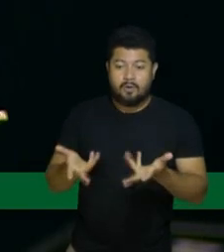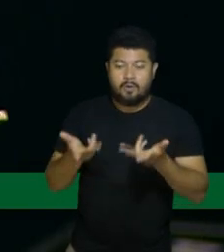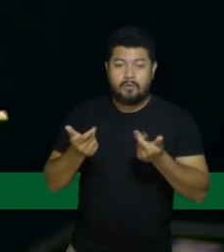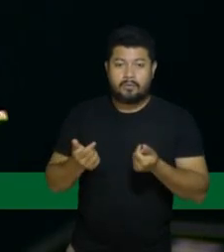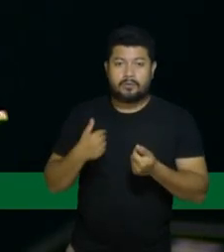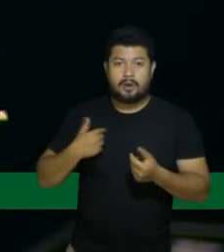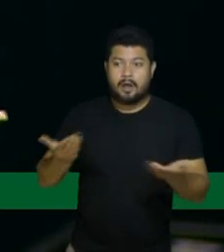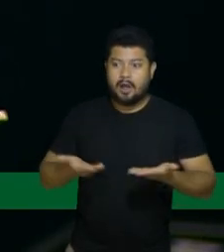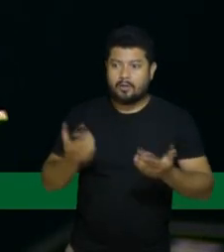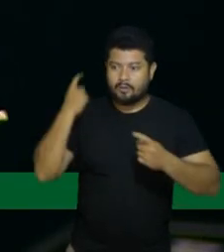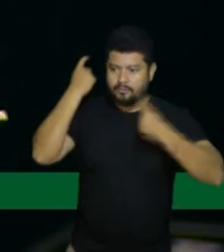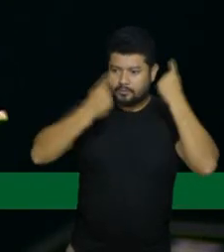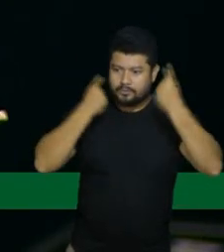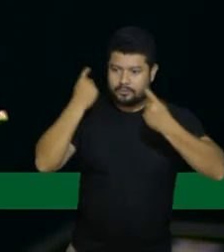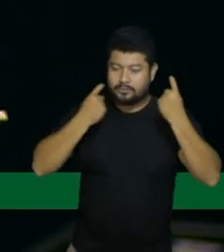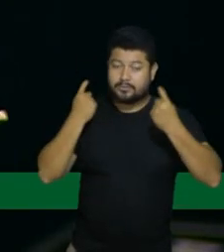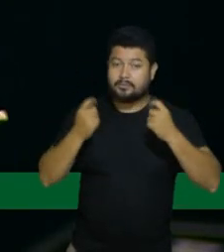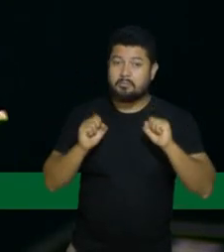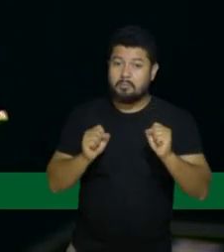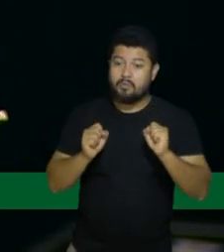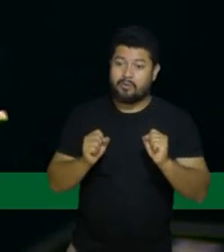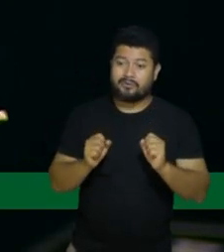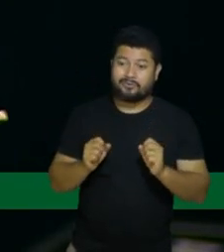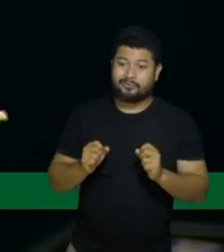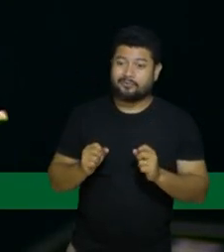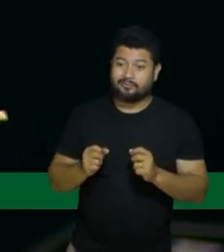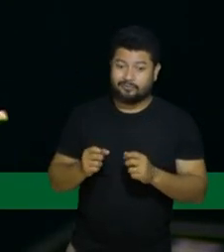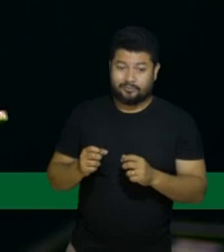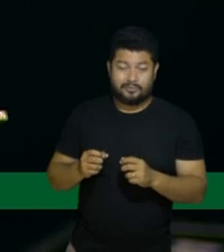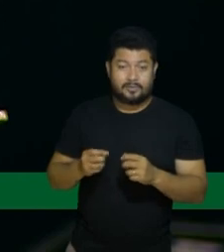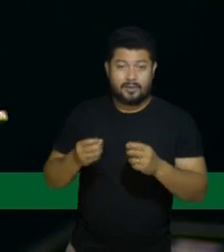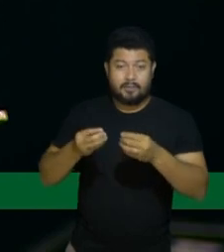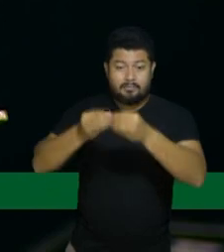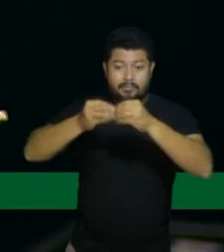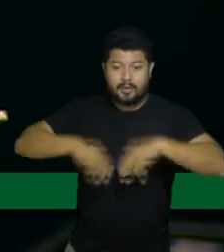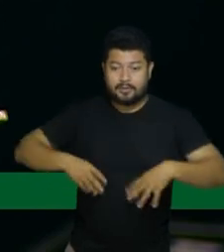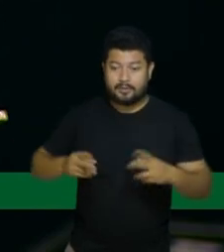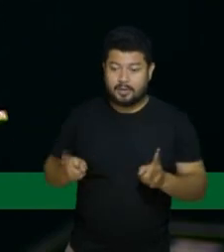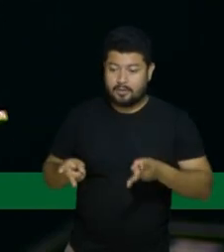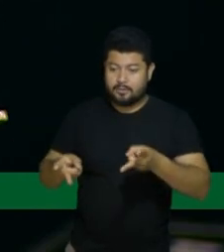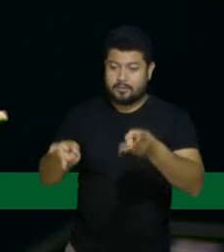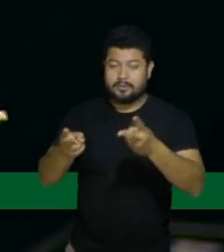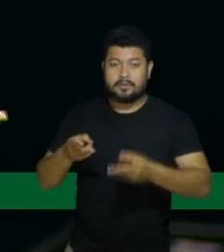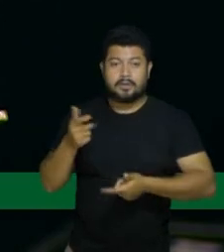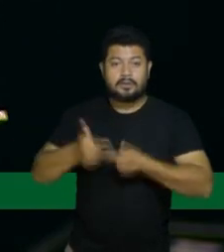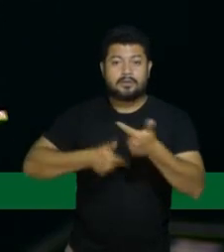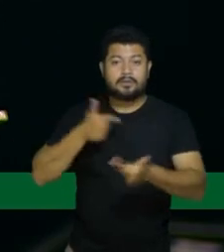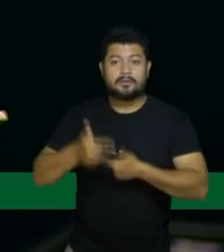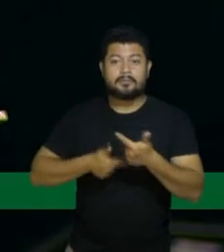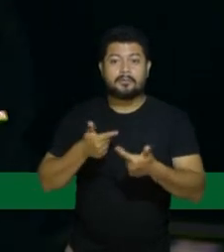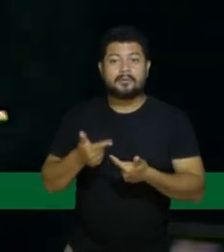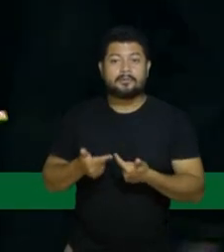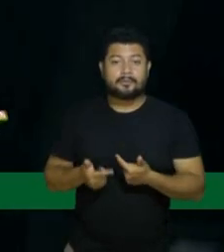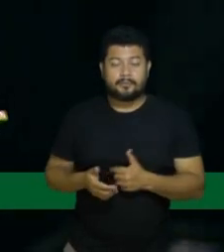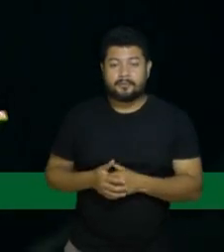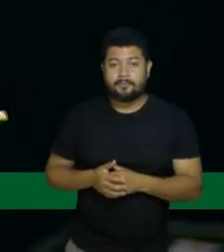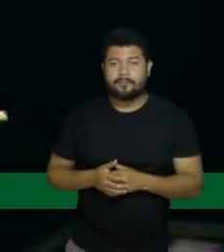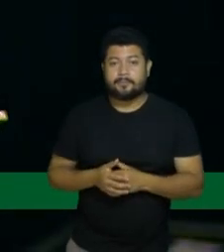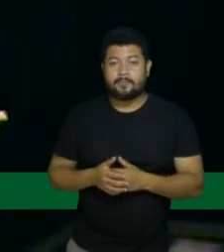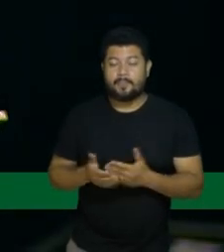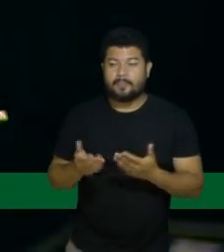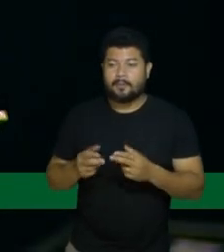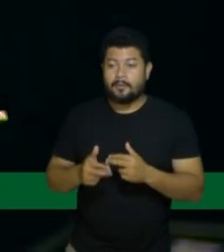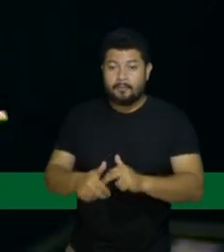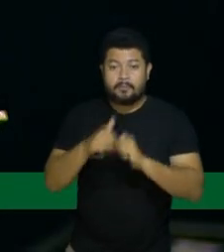ameaça a continuidade desses serviços assistenciais esse cenário coloca em